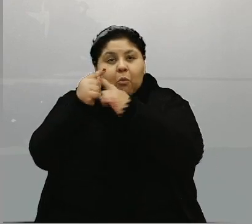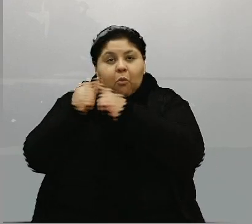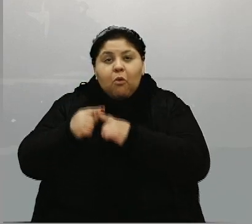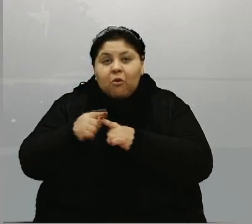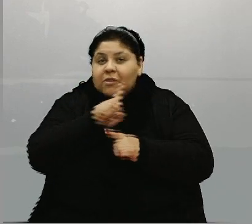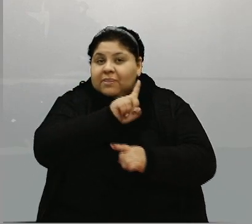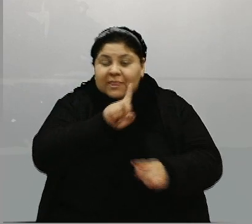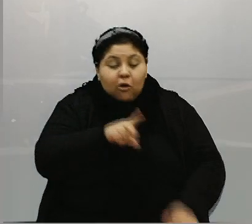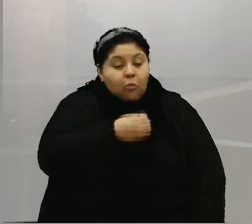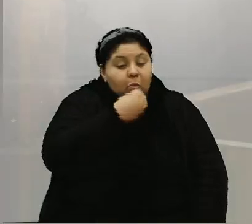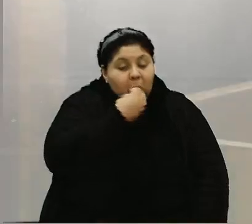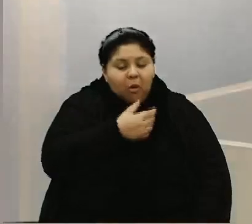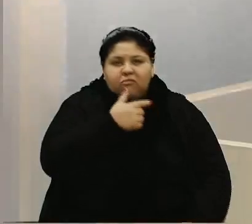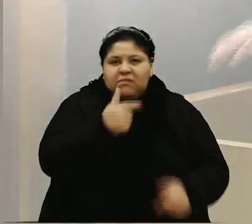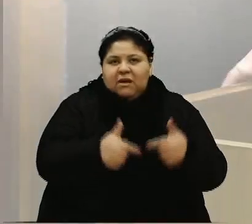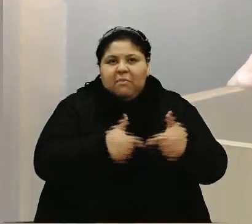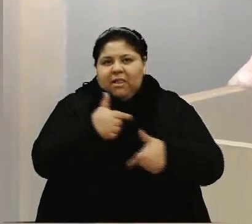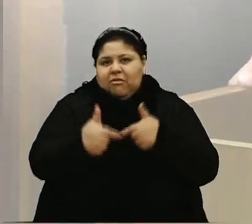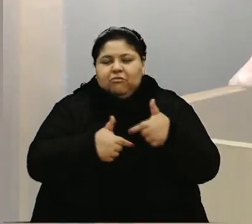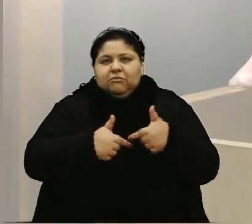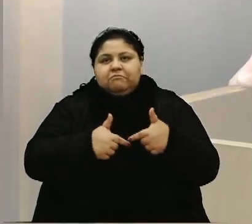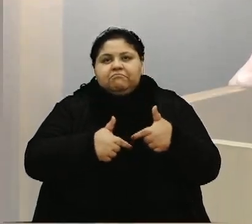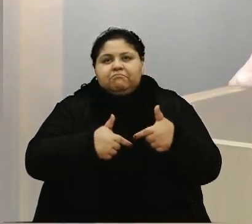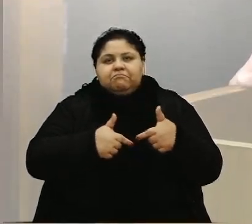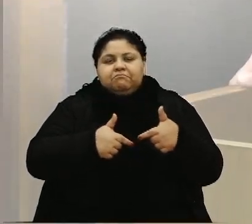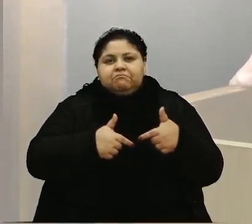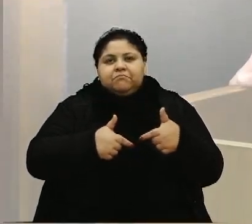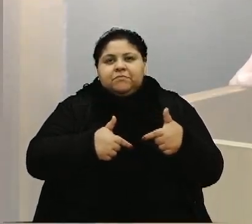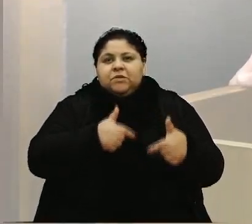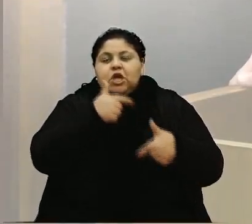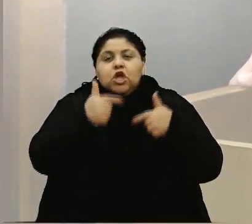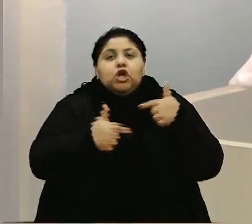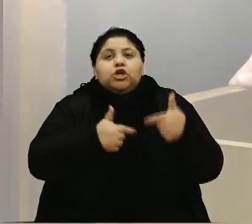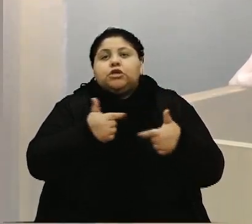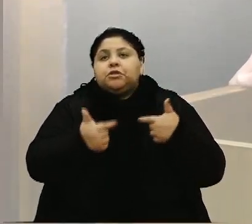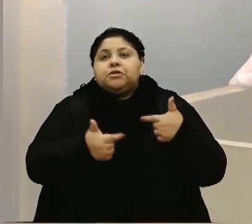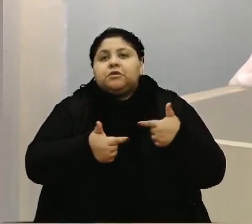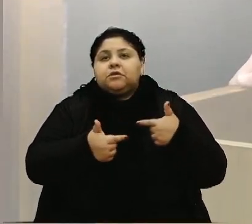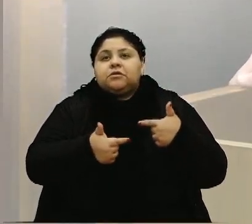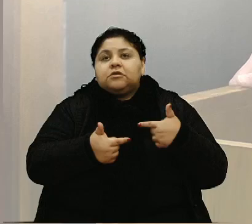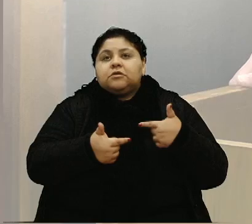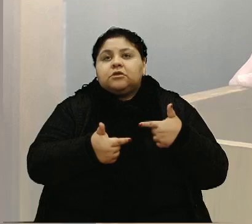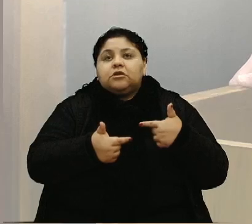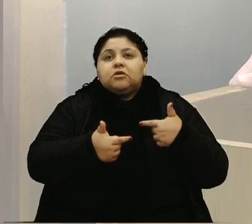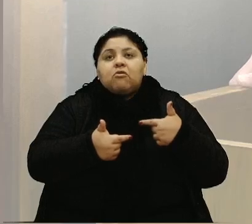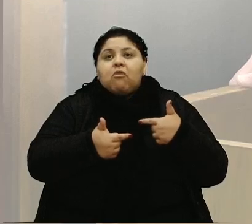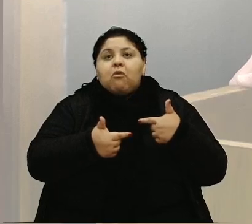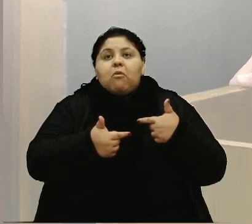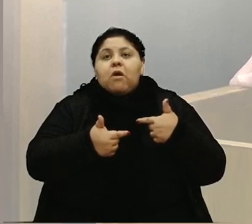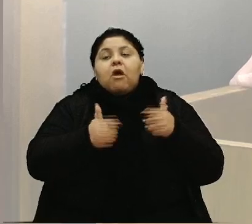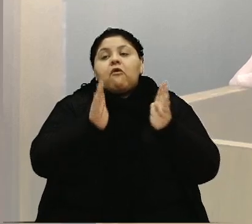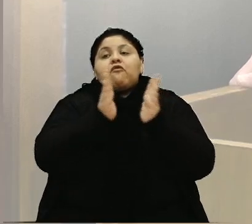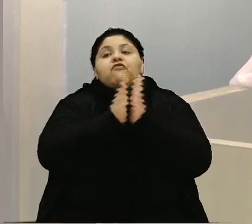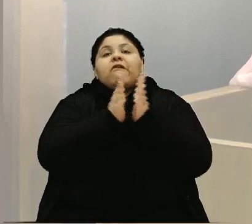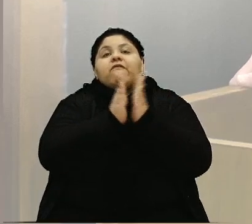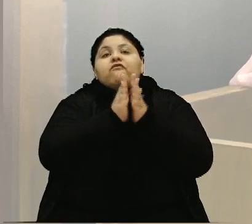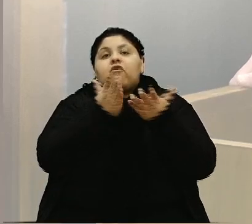bom trabalho. Um trabalho que não é um favor feito ao